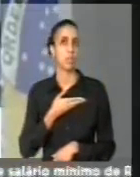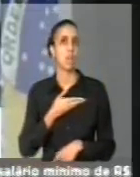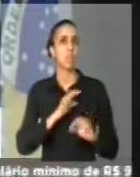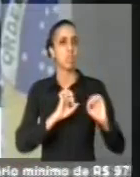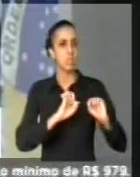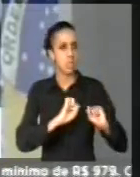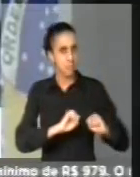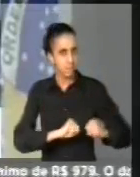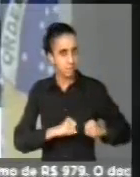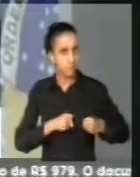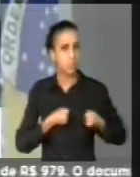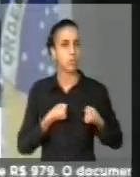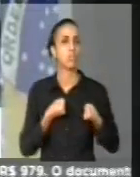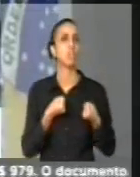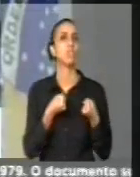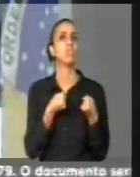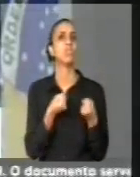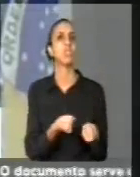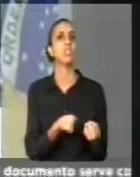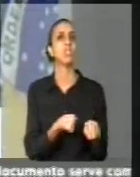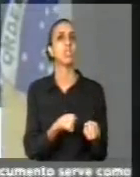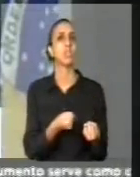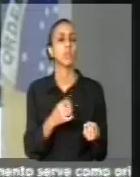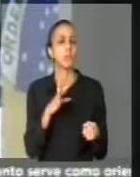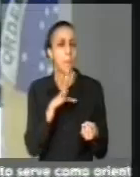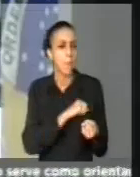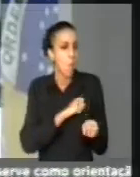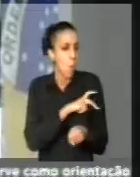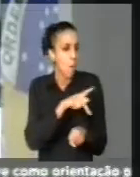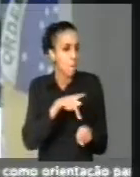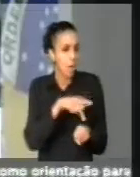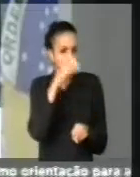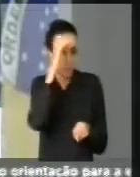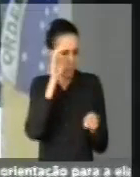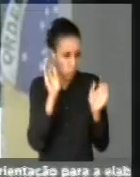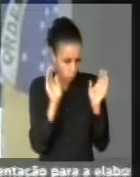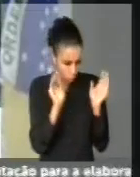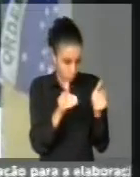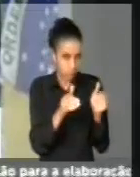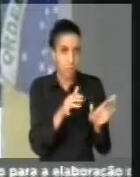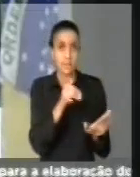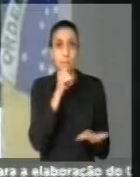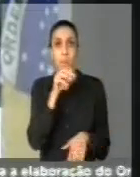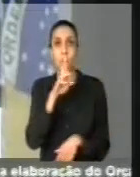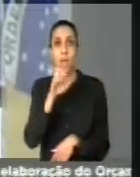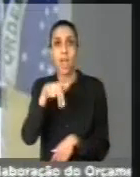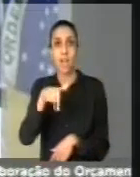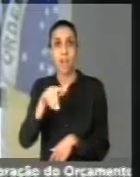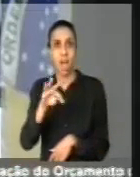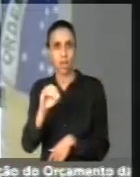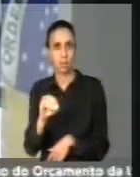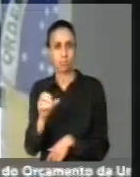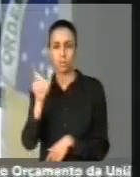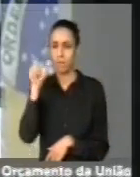defendiam com unhas e dentes o nacionalismo. Cito, por exemplo, o Renato Ache, grande